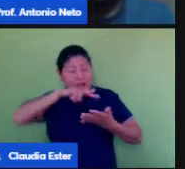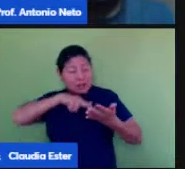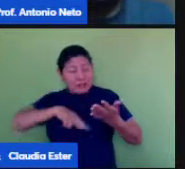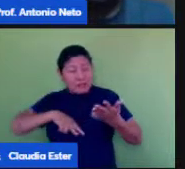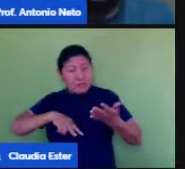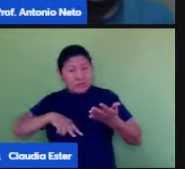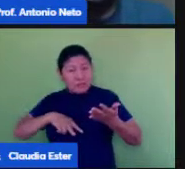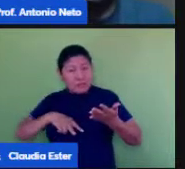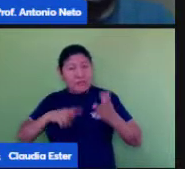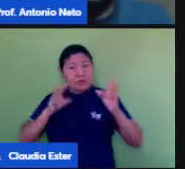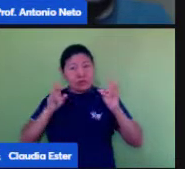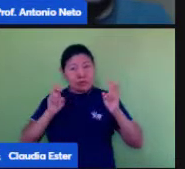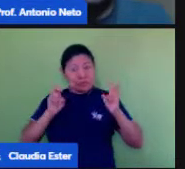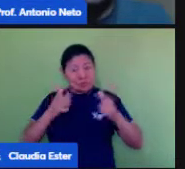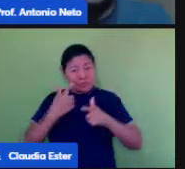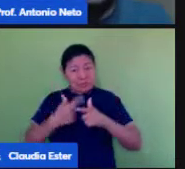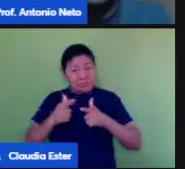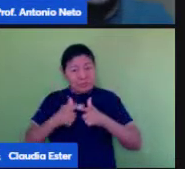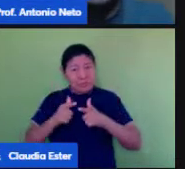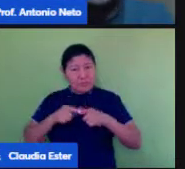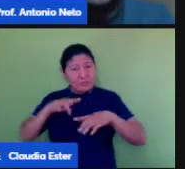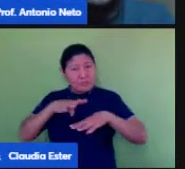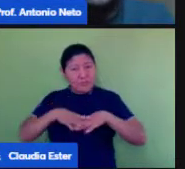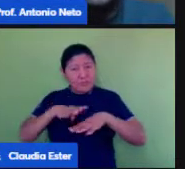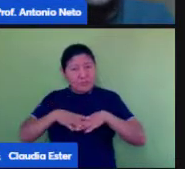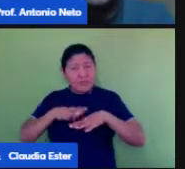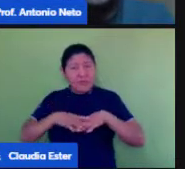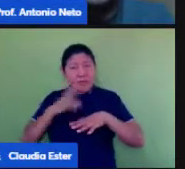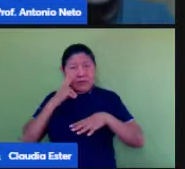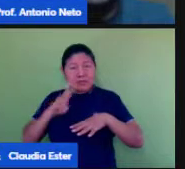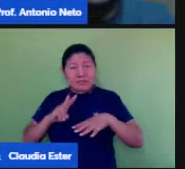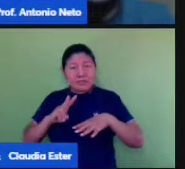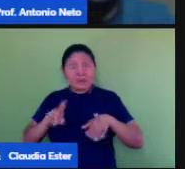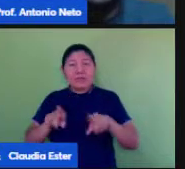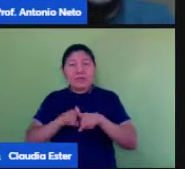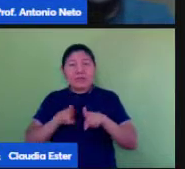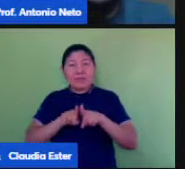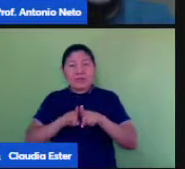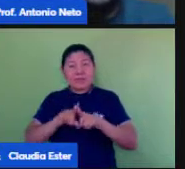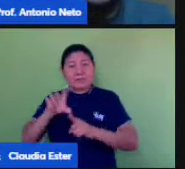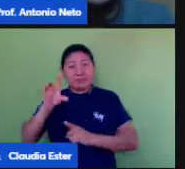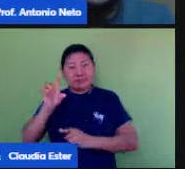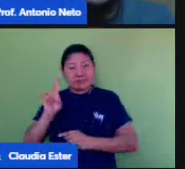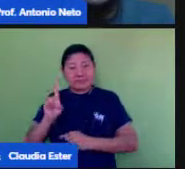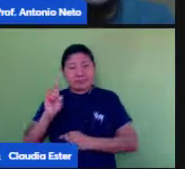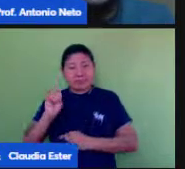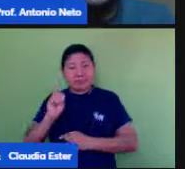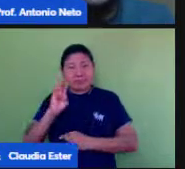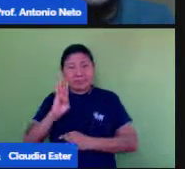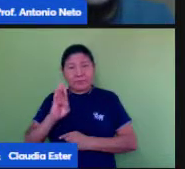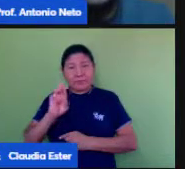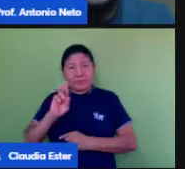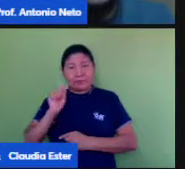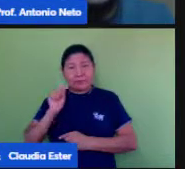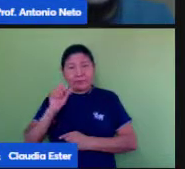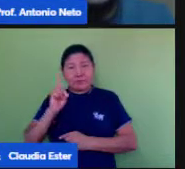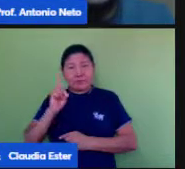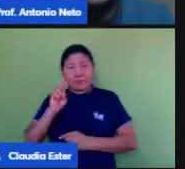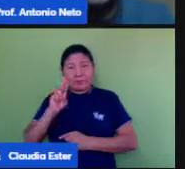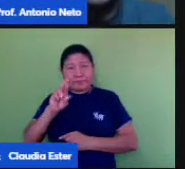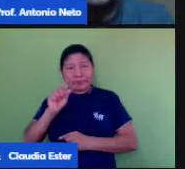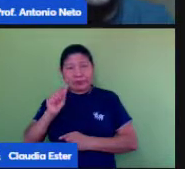na segunda atividade, a dobradura em papel do peixe. Lembrando que ao